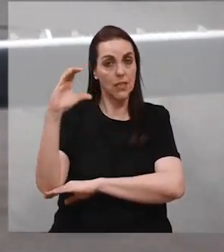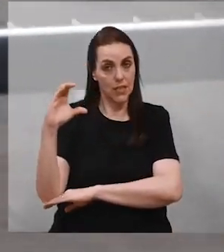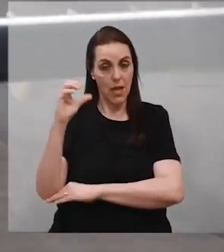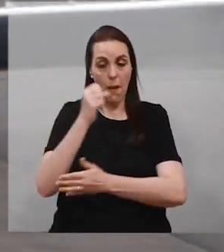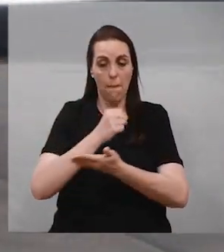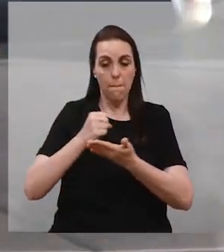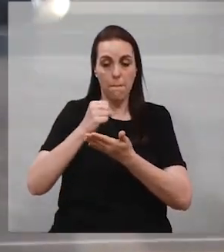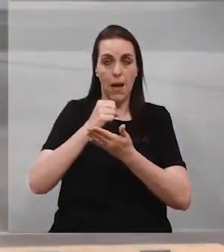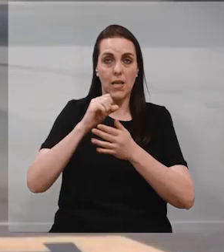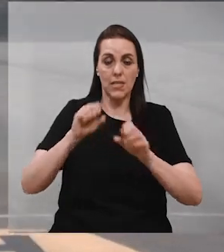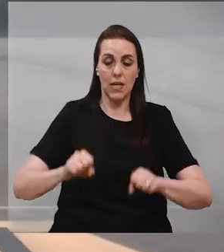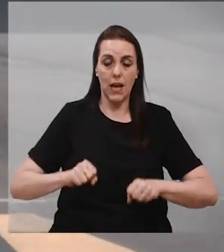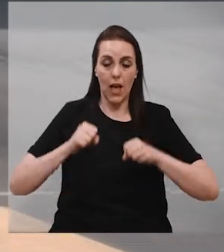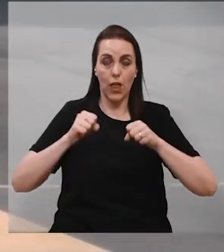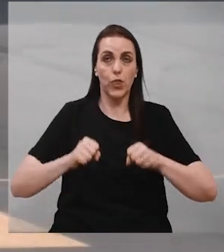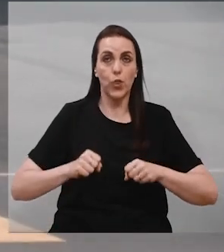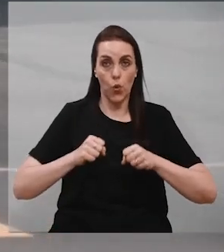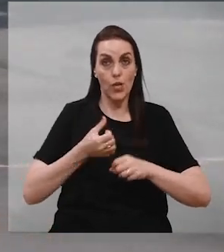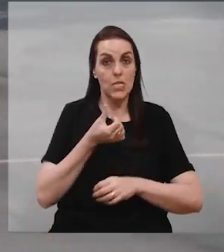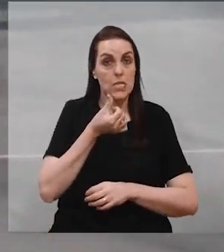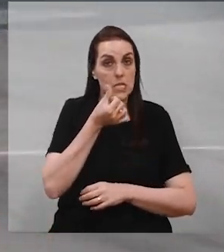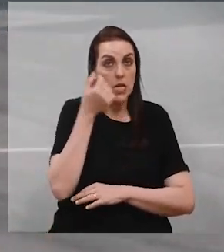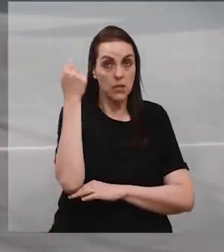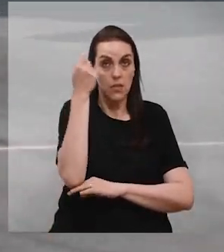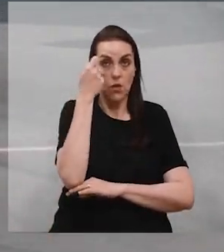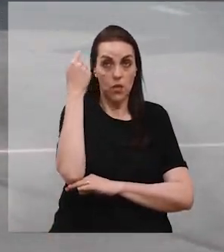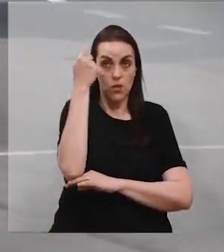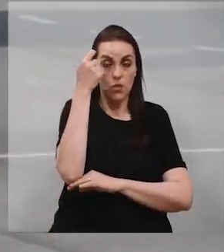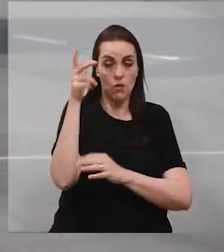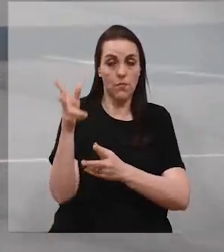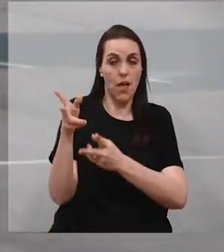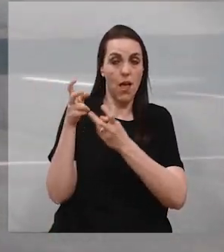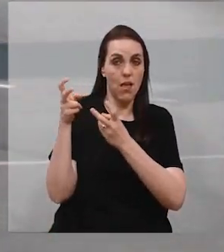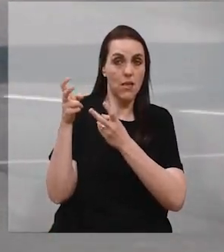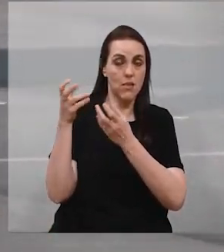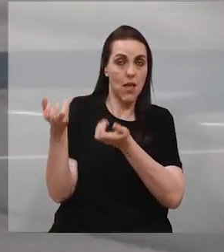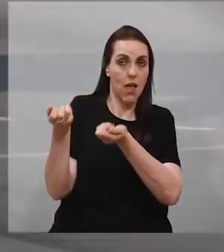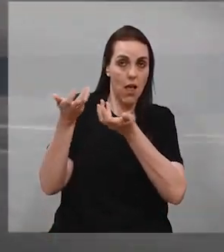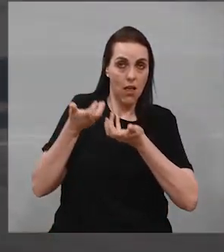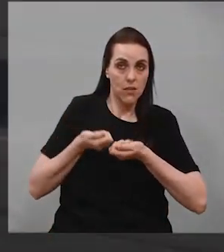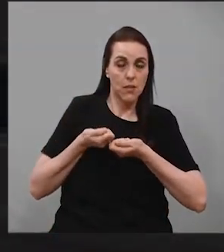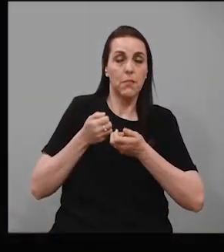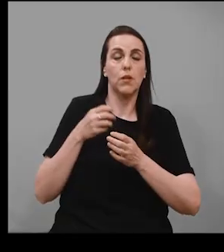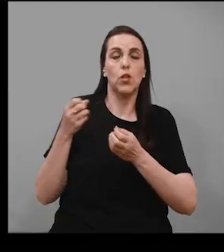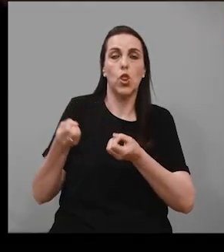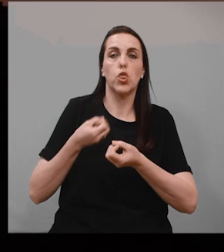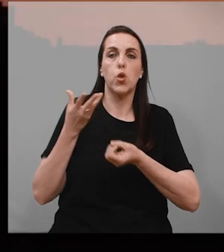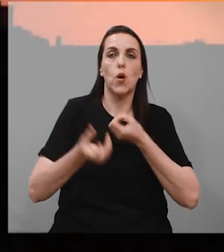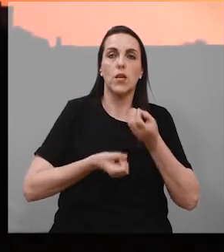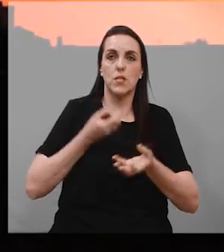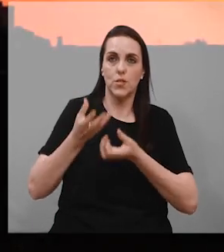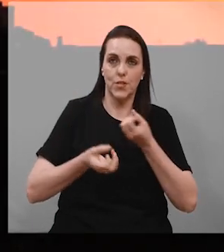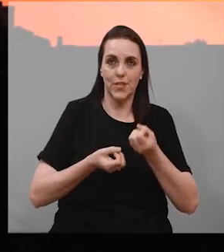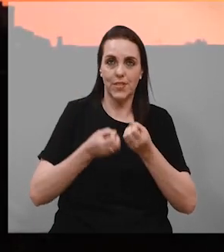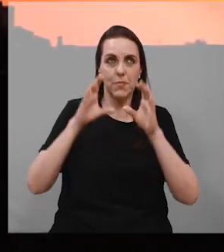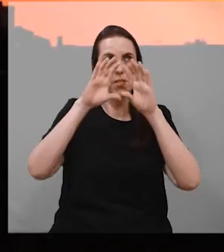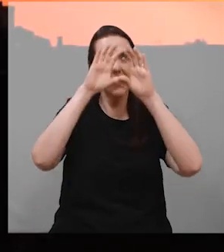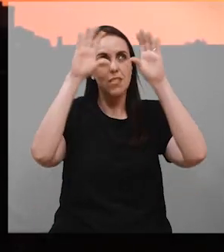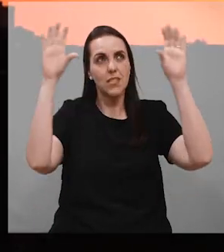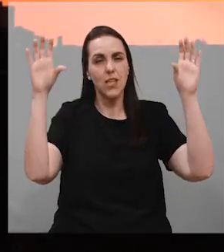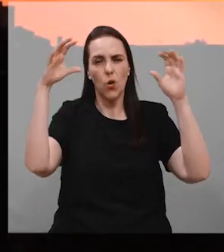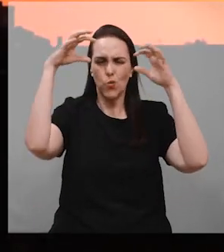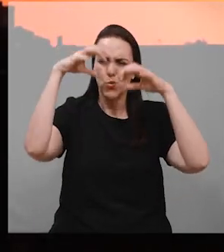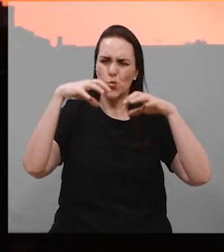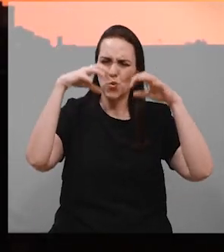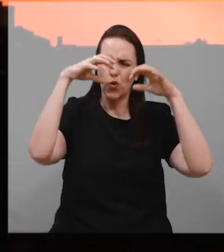a base aérea de Canoas e outros 6 do Rio Grande do Sul para o recebimento de doações. O mesmo céu que trouxe